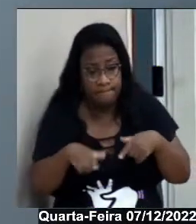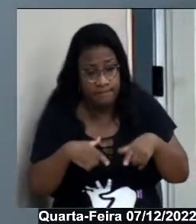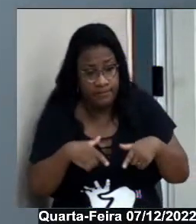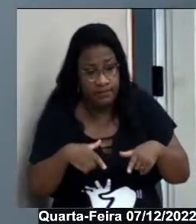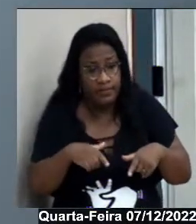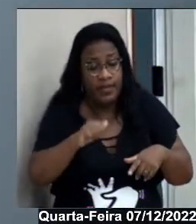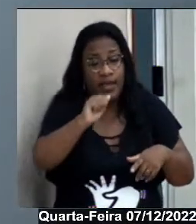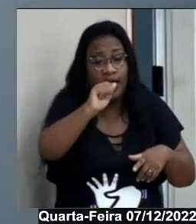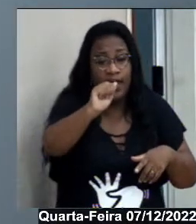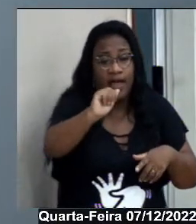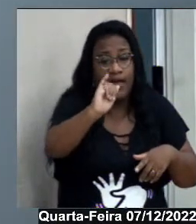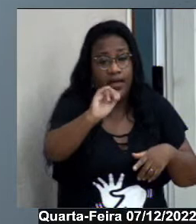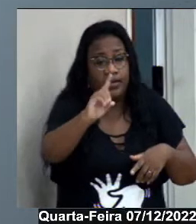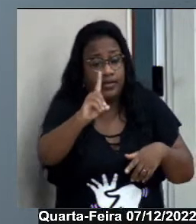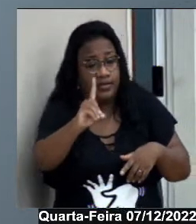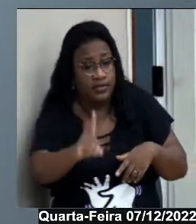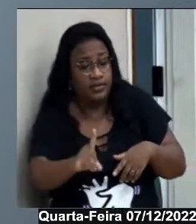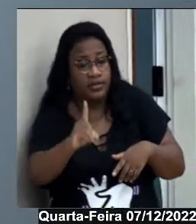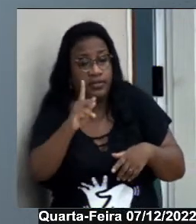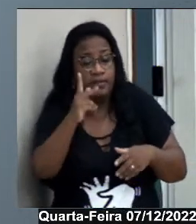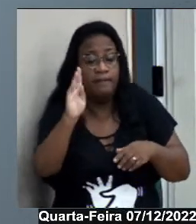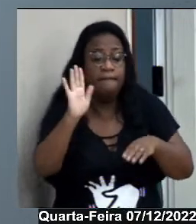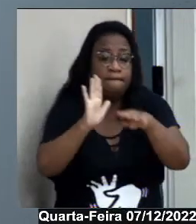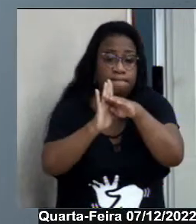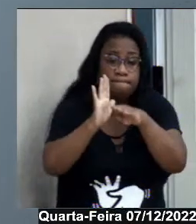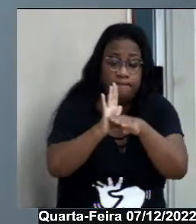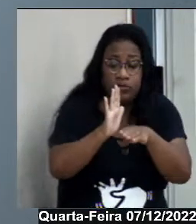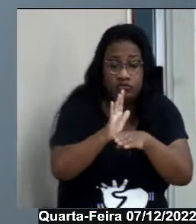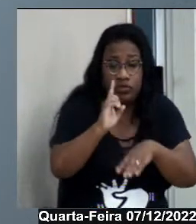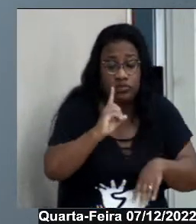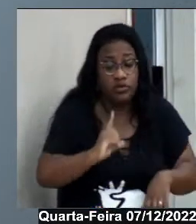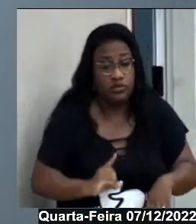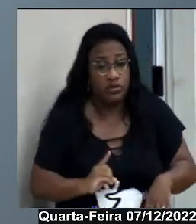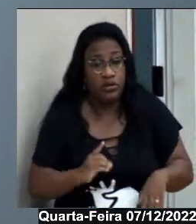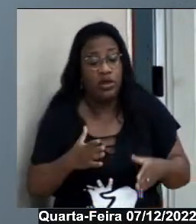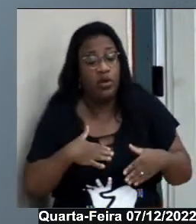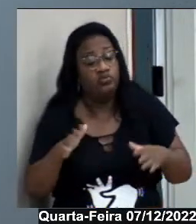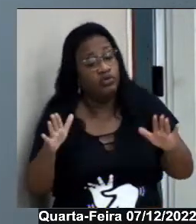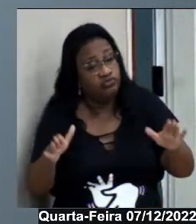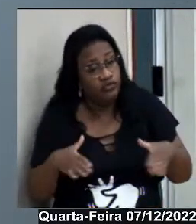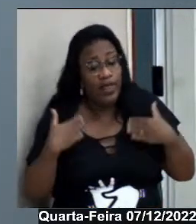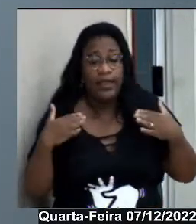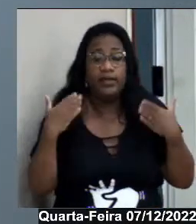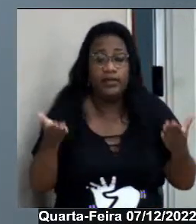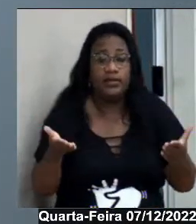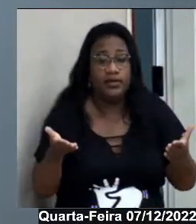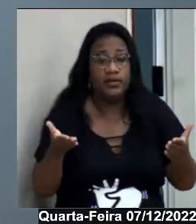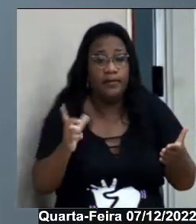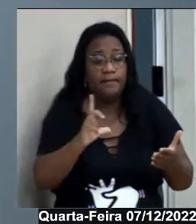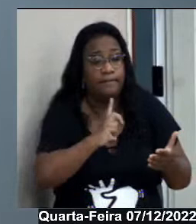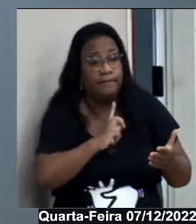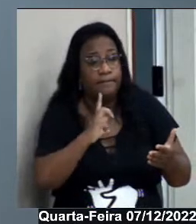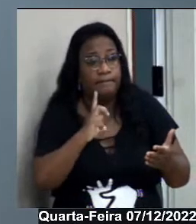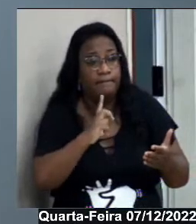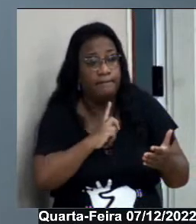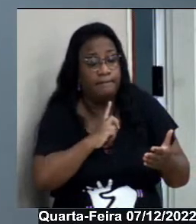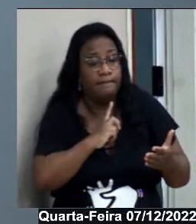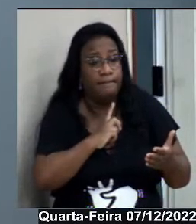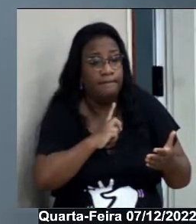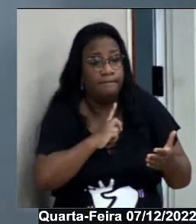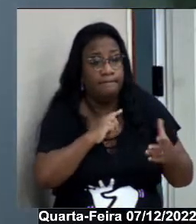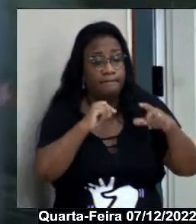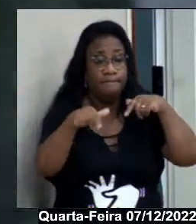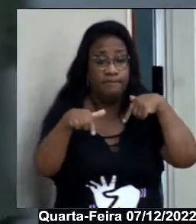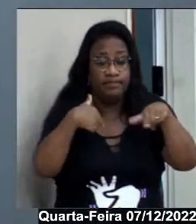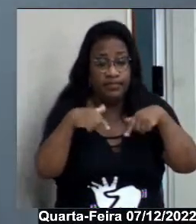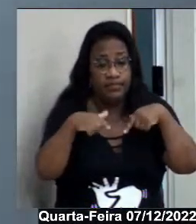conheçam, chamada AEB, Associação Evangélica Beneficente, no qual tive a alegria e a